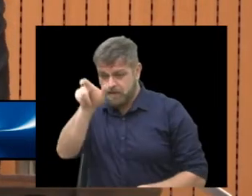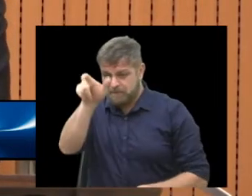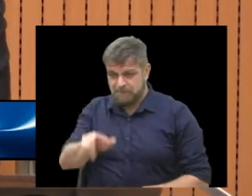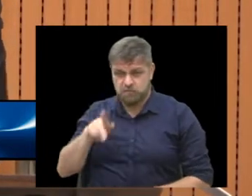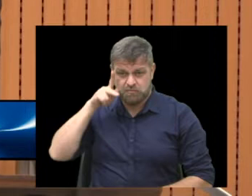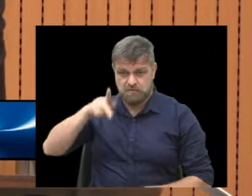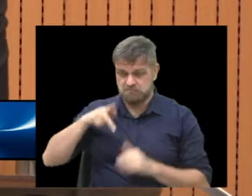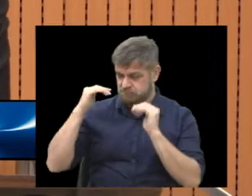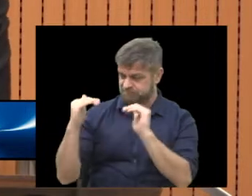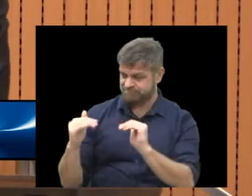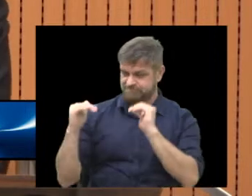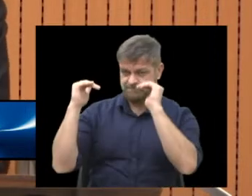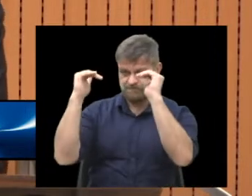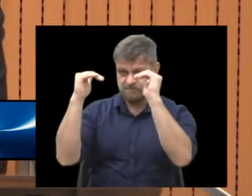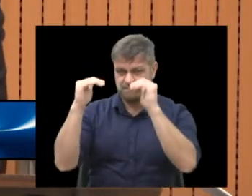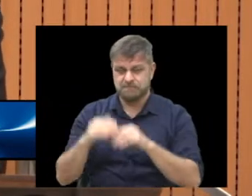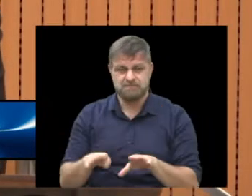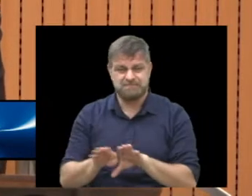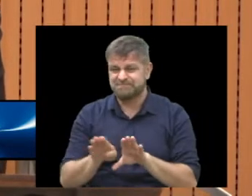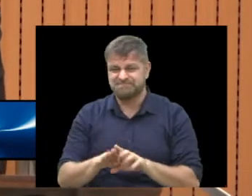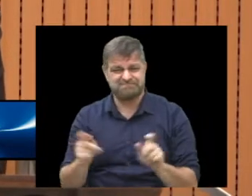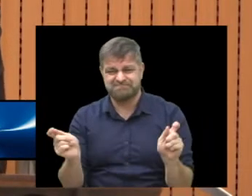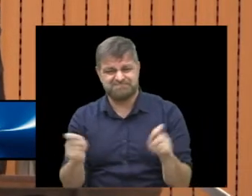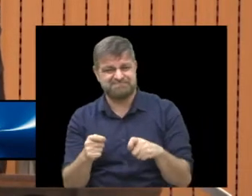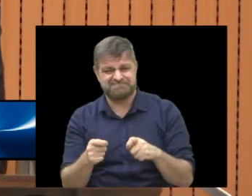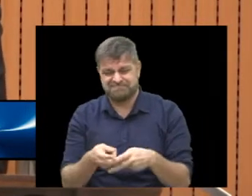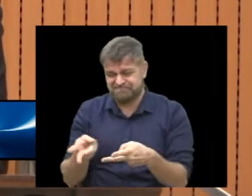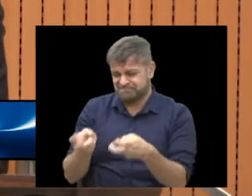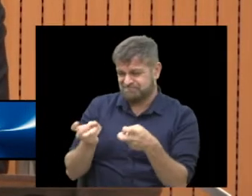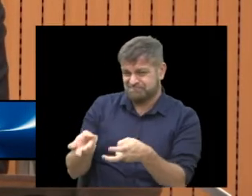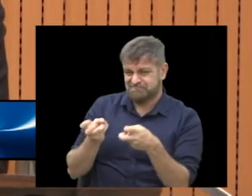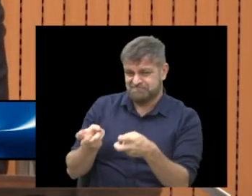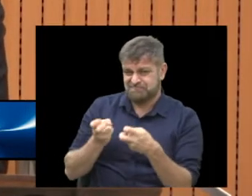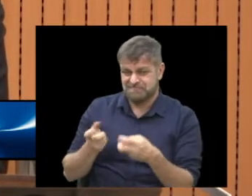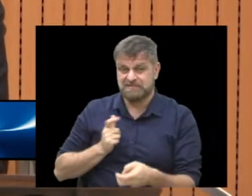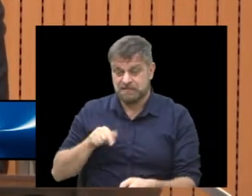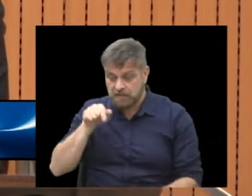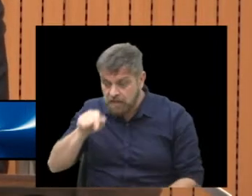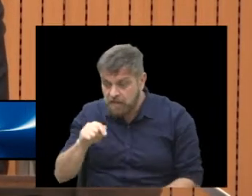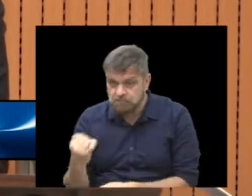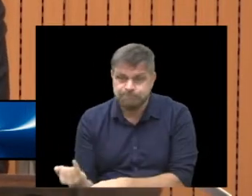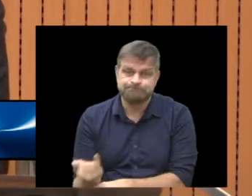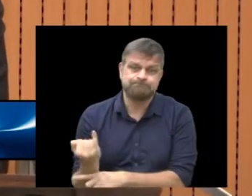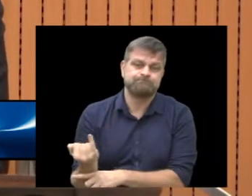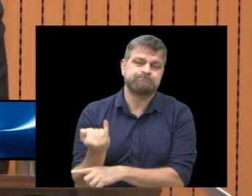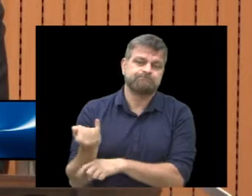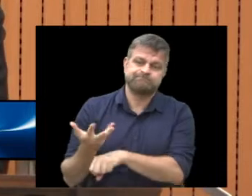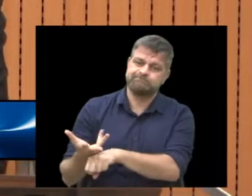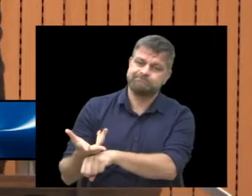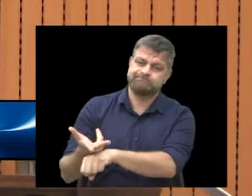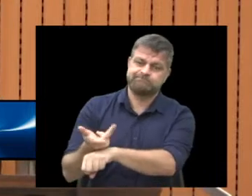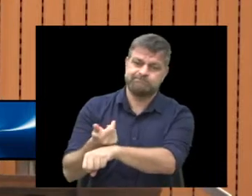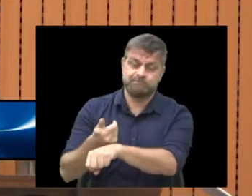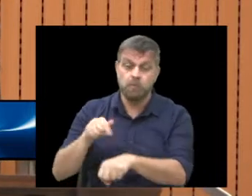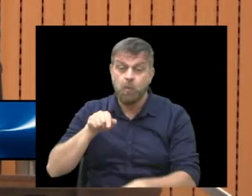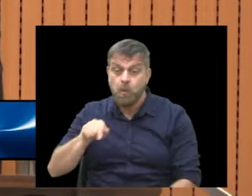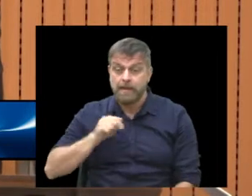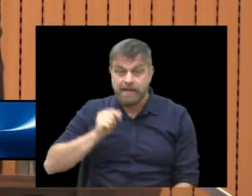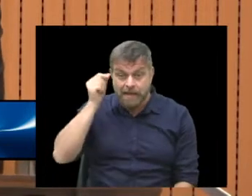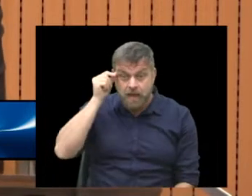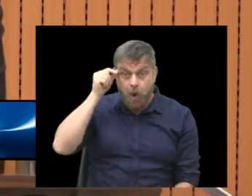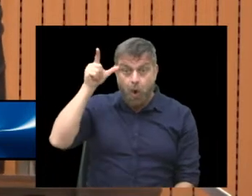públicos de alta função não têm a capacidade, a compreensão de entender a riqueza dessa manifestação cultural e